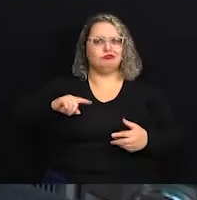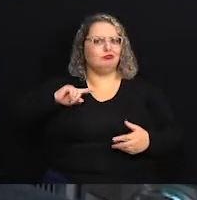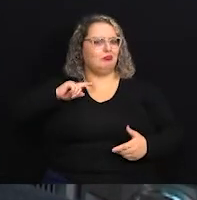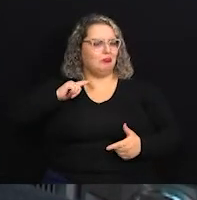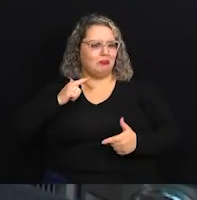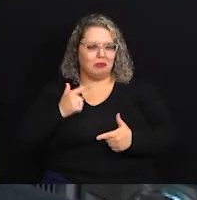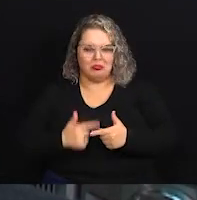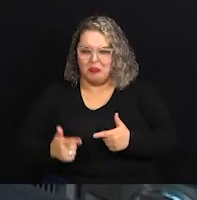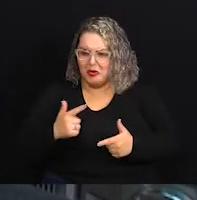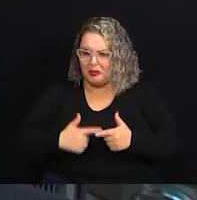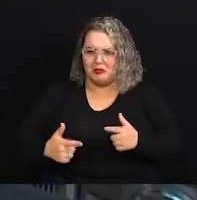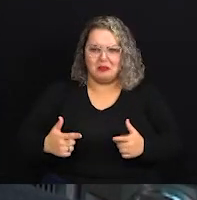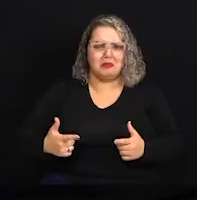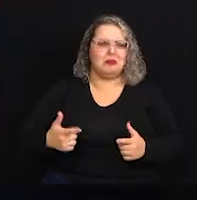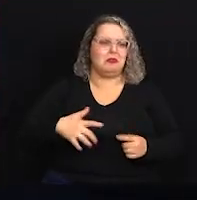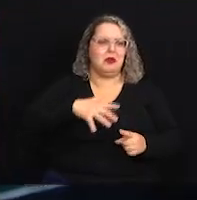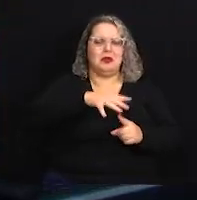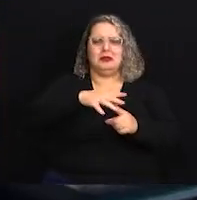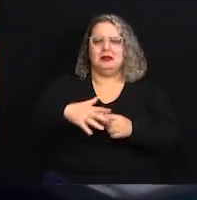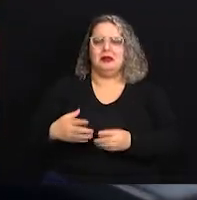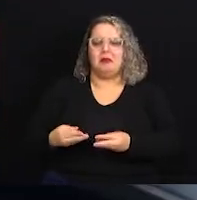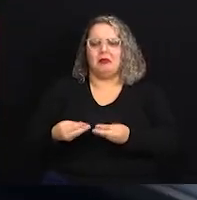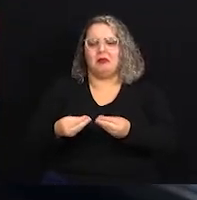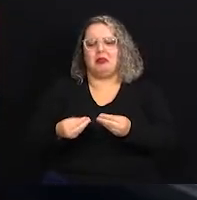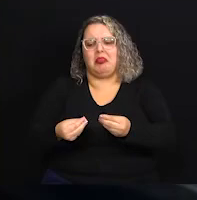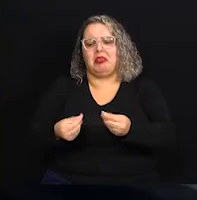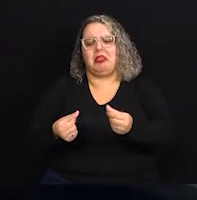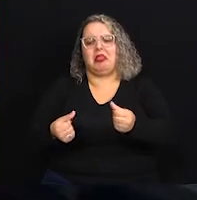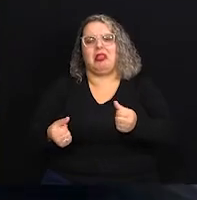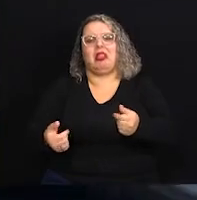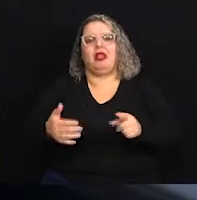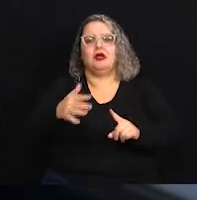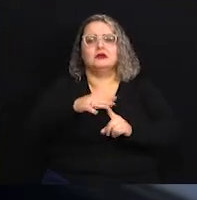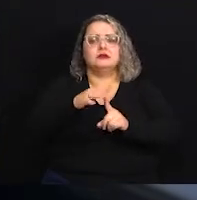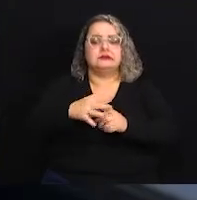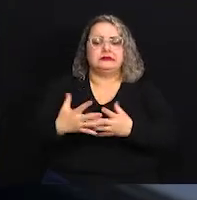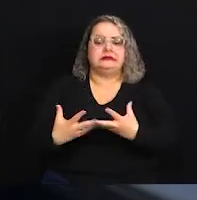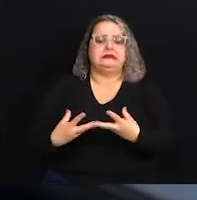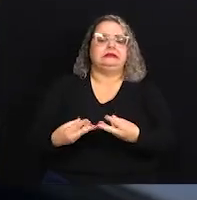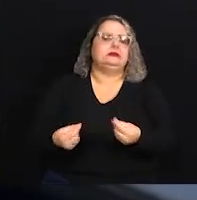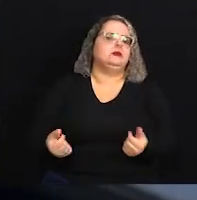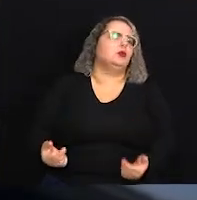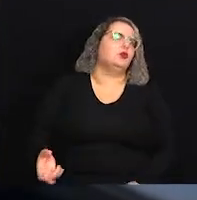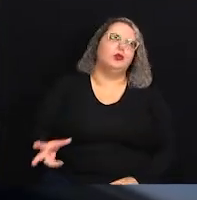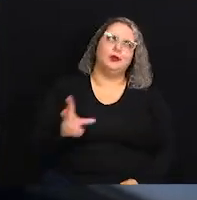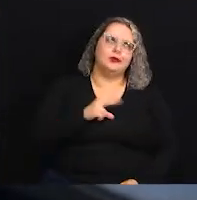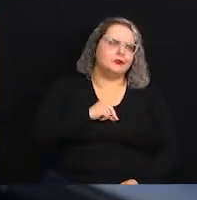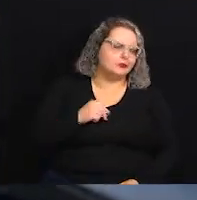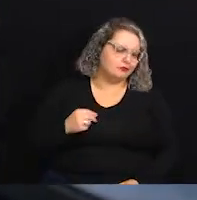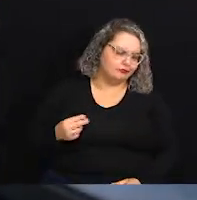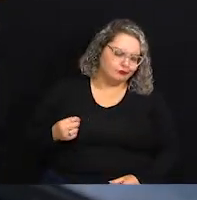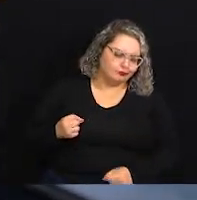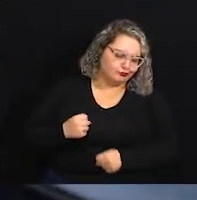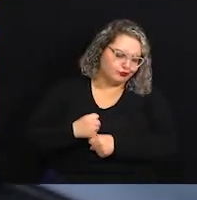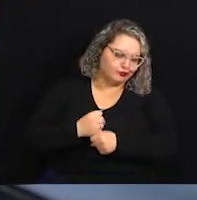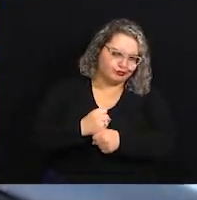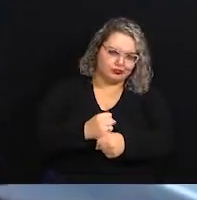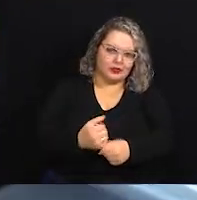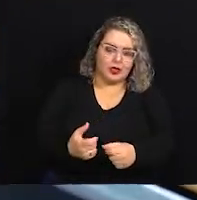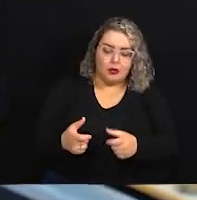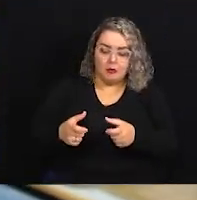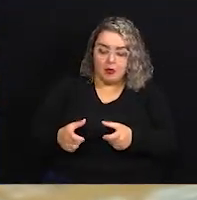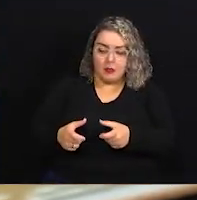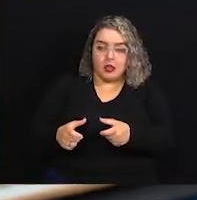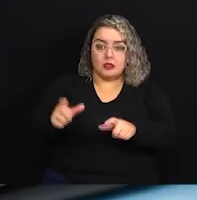dano à natureza. Tempo para que o meio ambiente absorva aquilo é impressionante. Uma